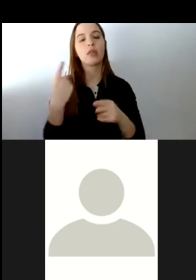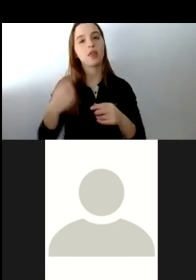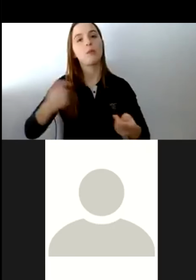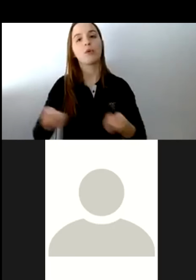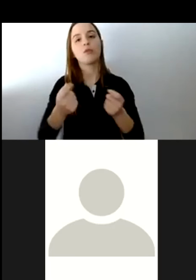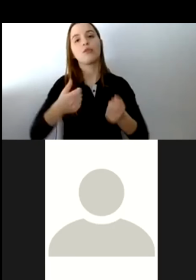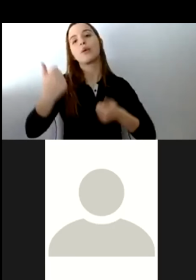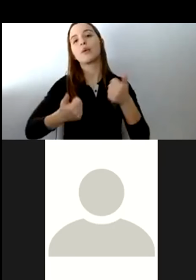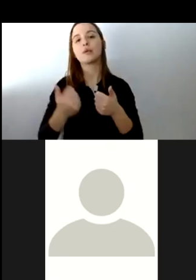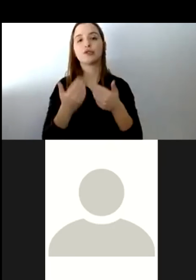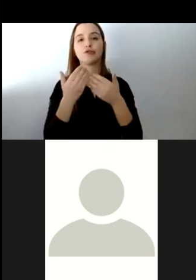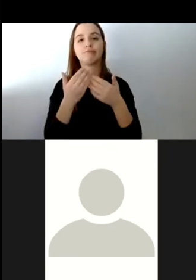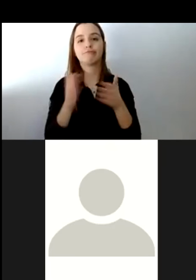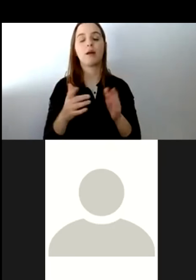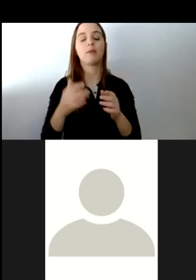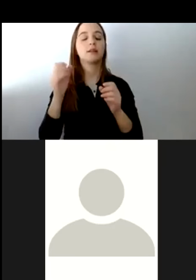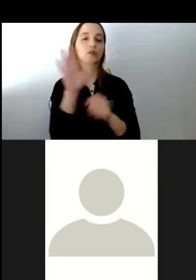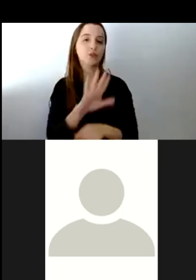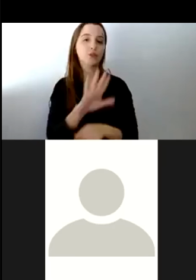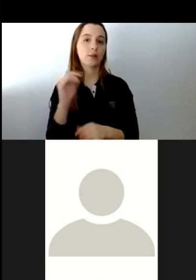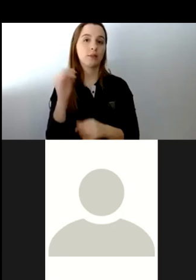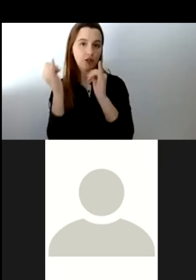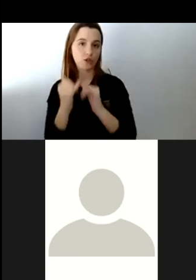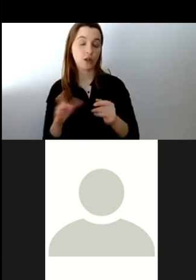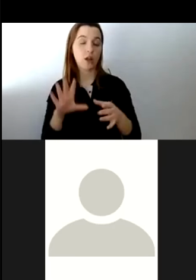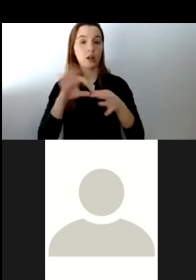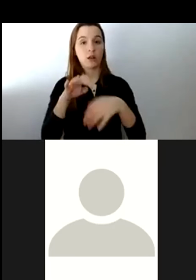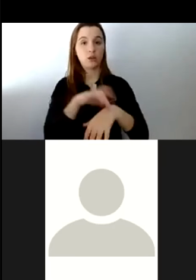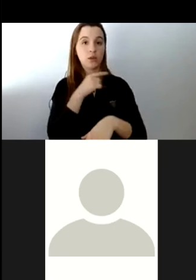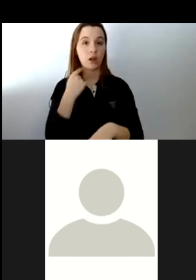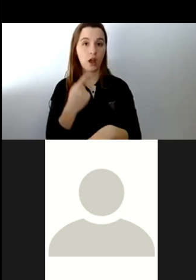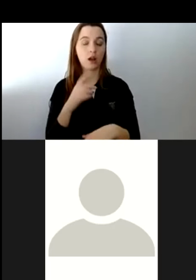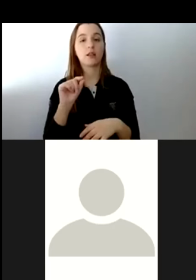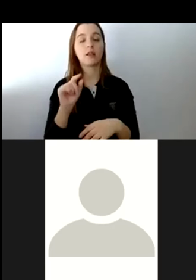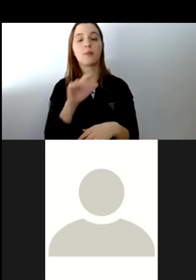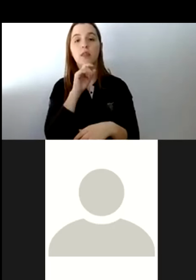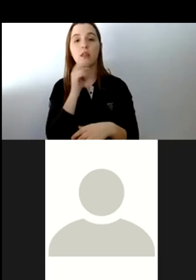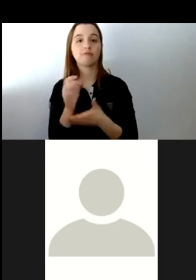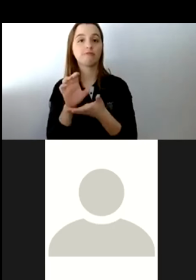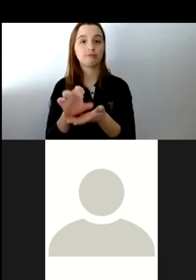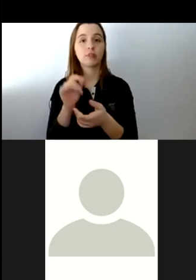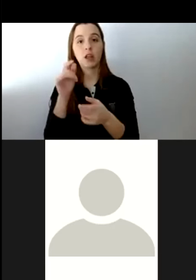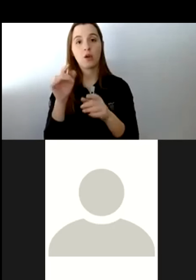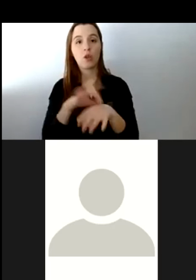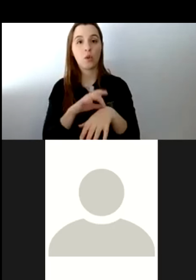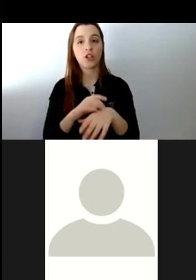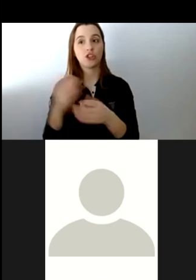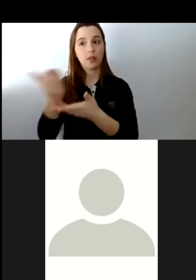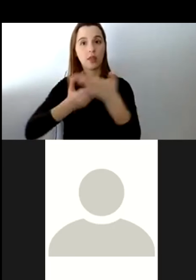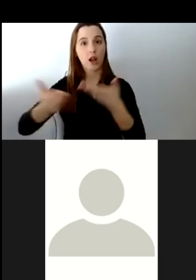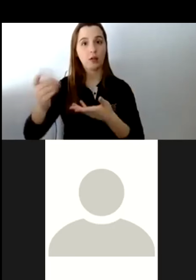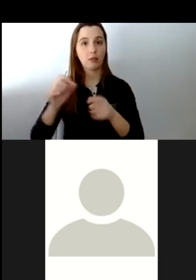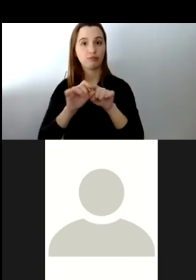para o financiamento de projetos em doenças raras. Há uma necessidade de maior investimento em eventos de intercâmbio e divulgação, é necessário